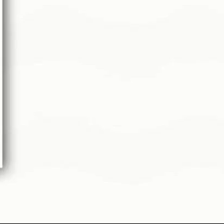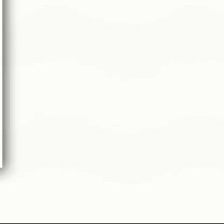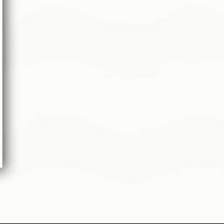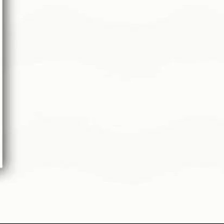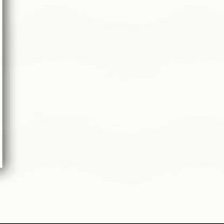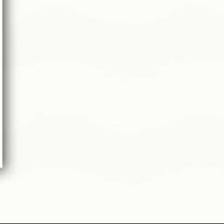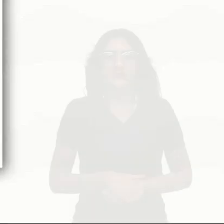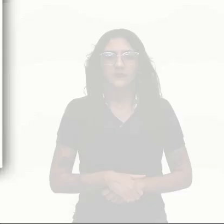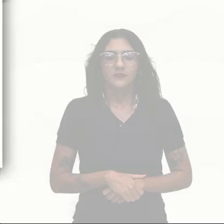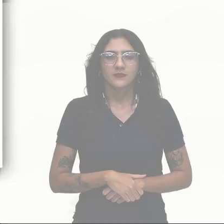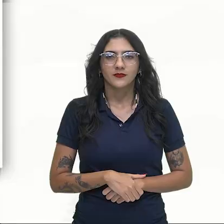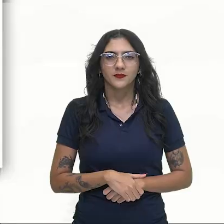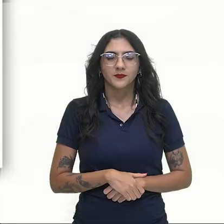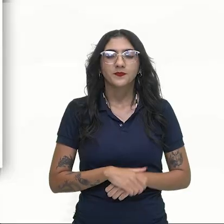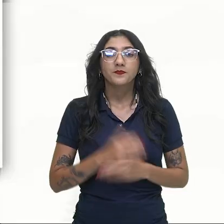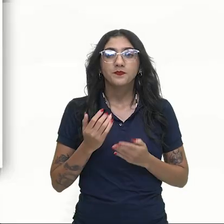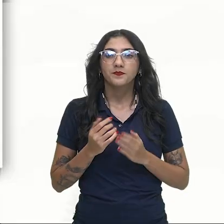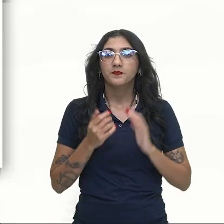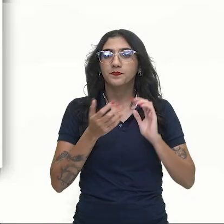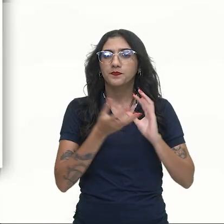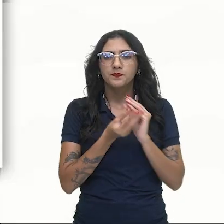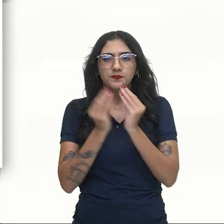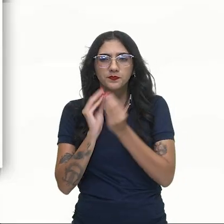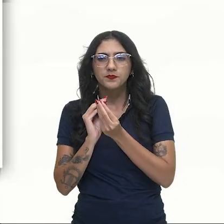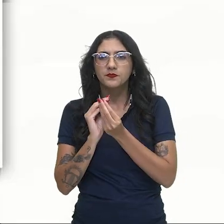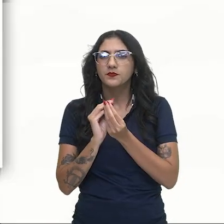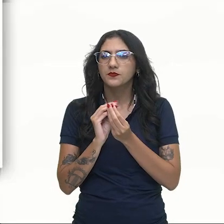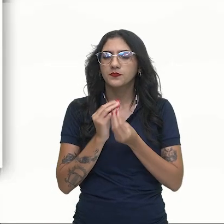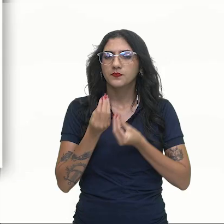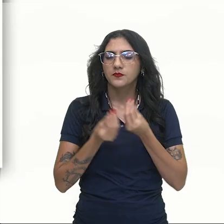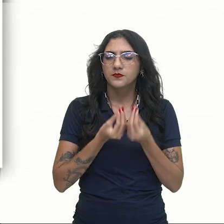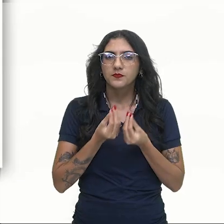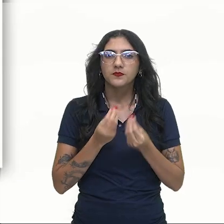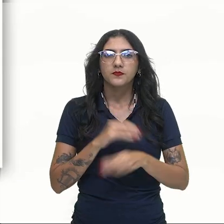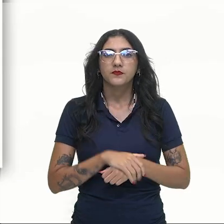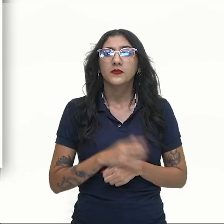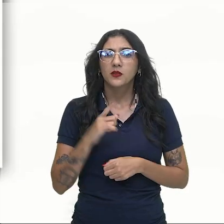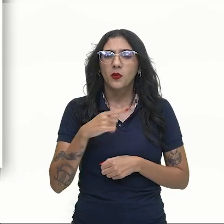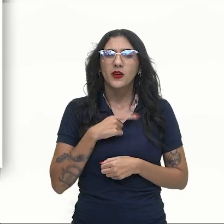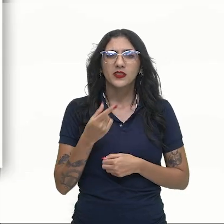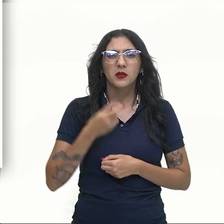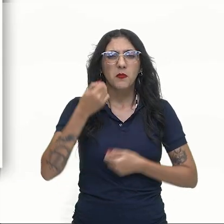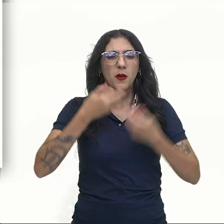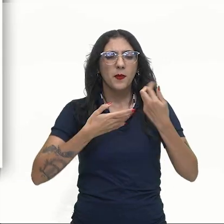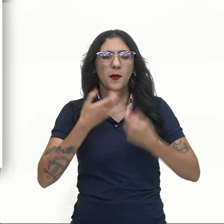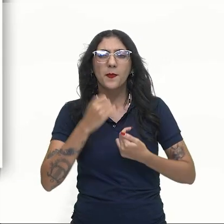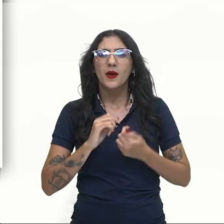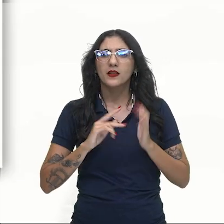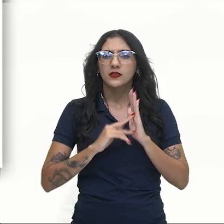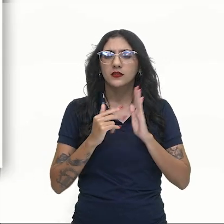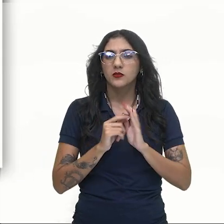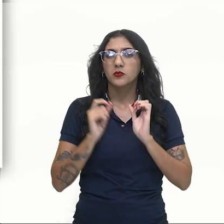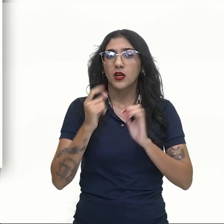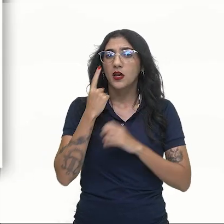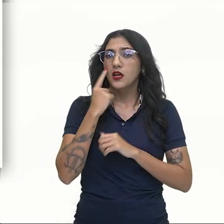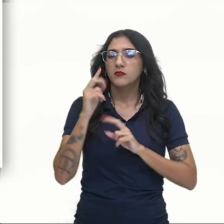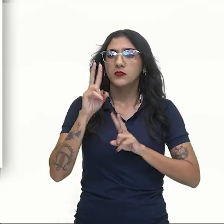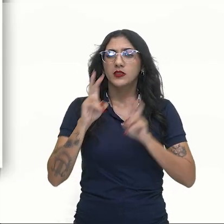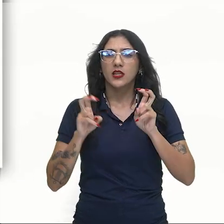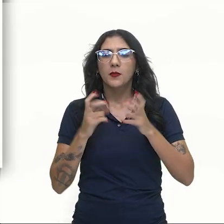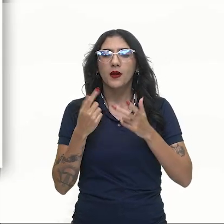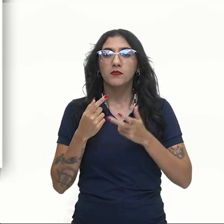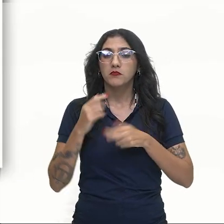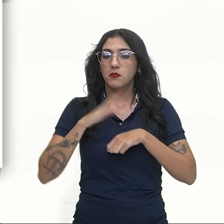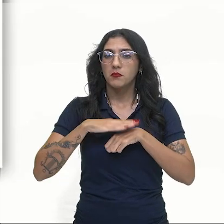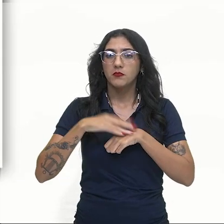created equal. Então esse discurso dele, I have a dream, eu tenho um sonho, né? Este sonho